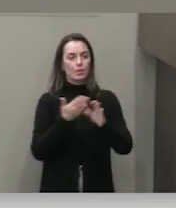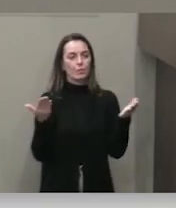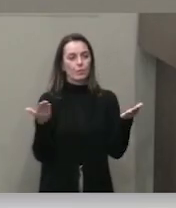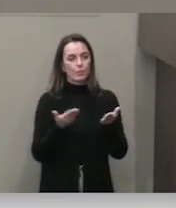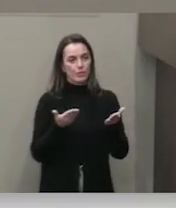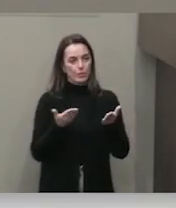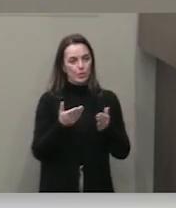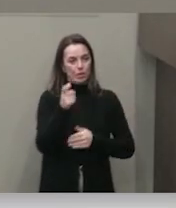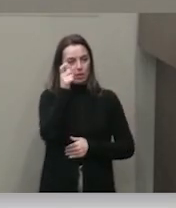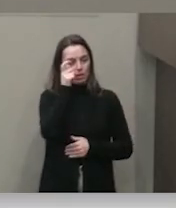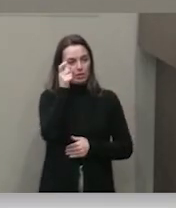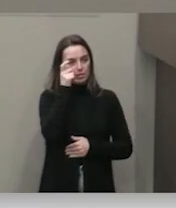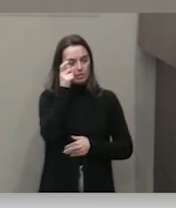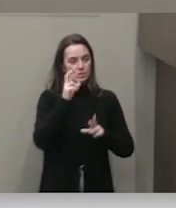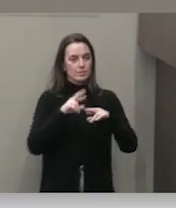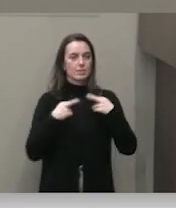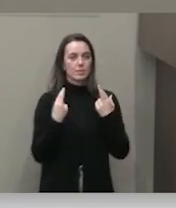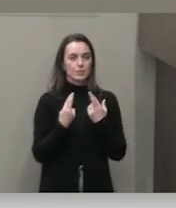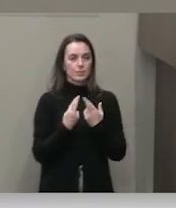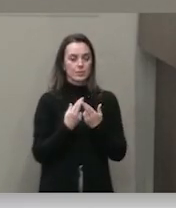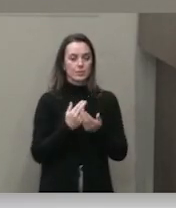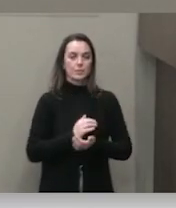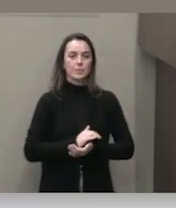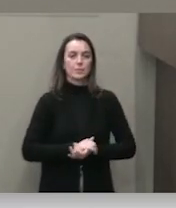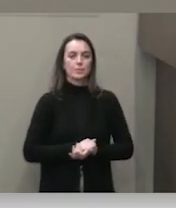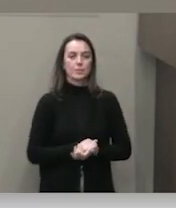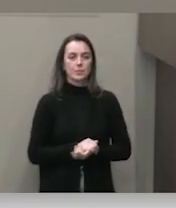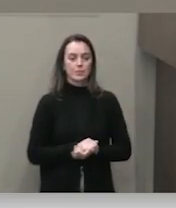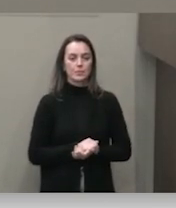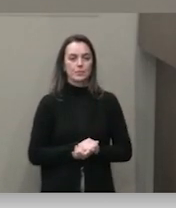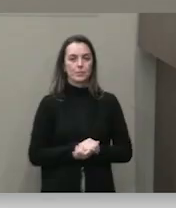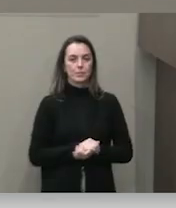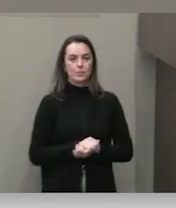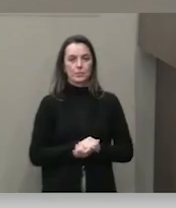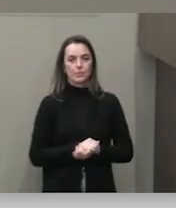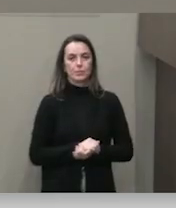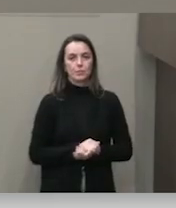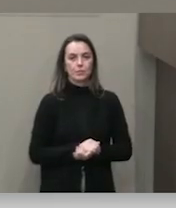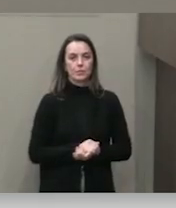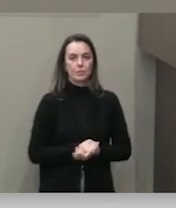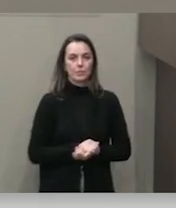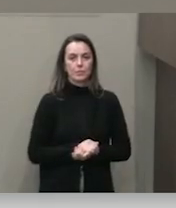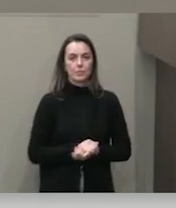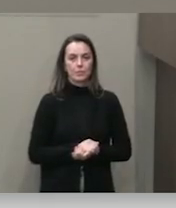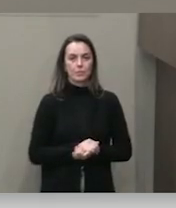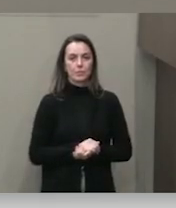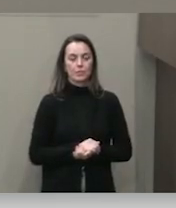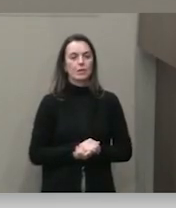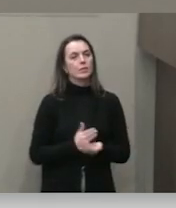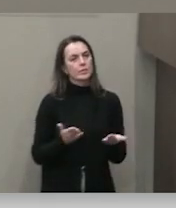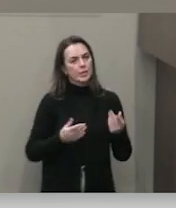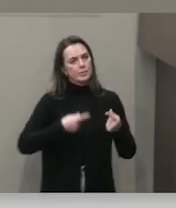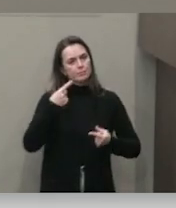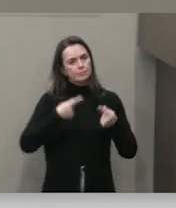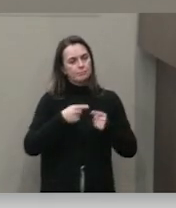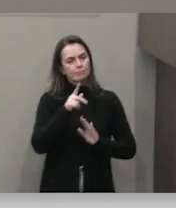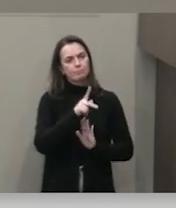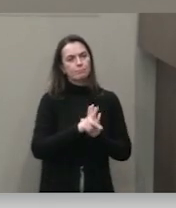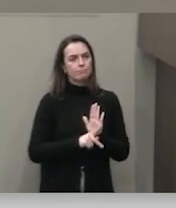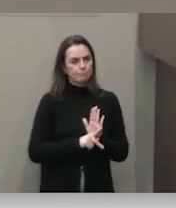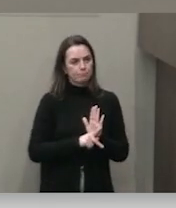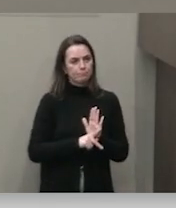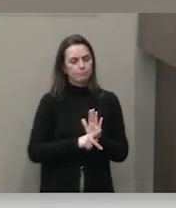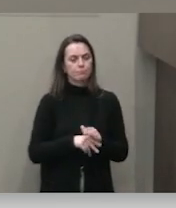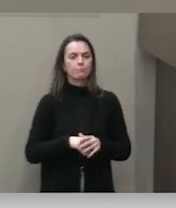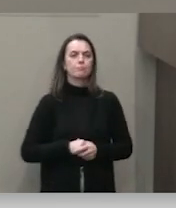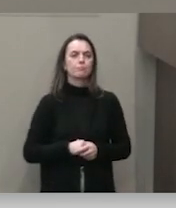sessão. Buenas. Tendo em vista a discussão do projeto e o mérito